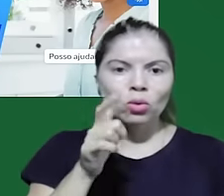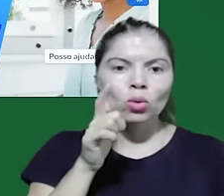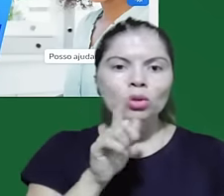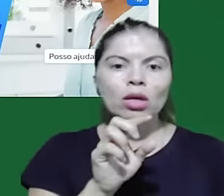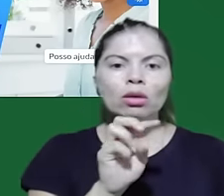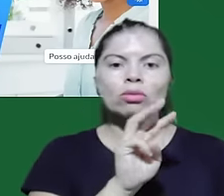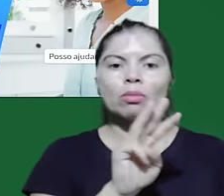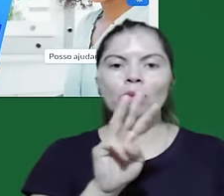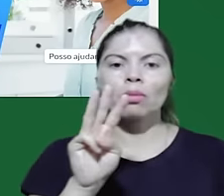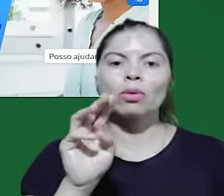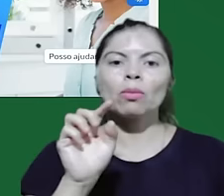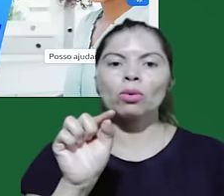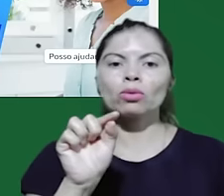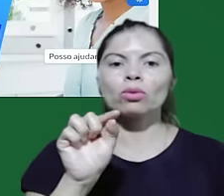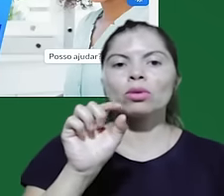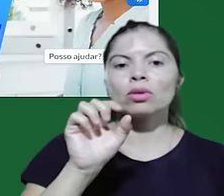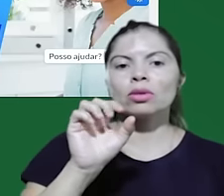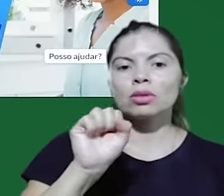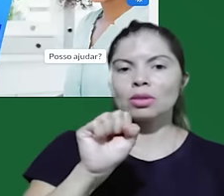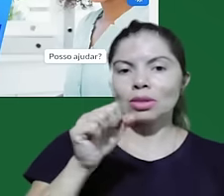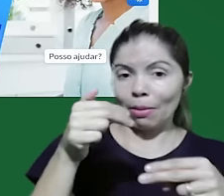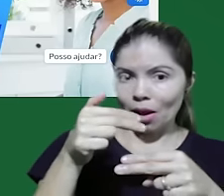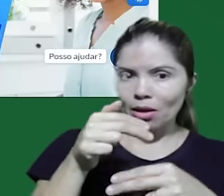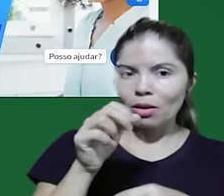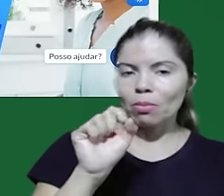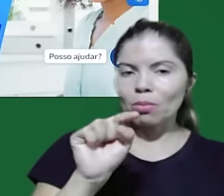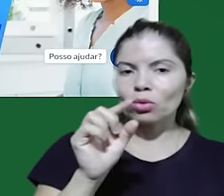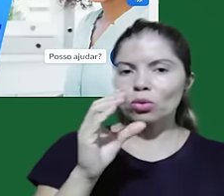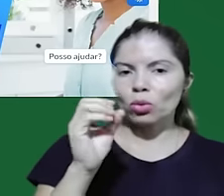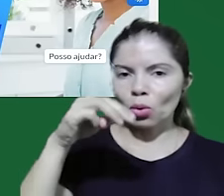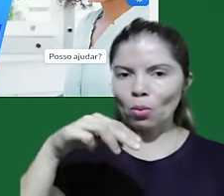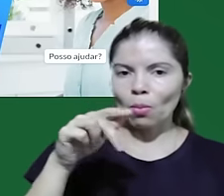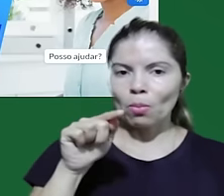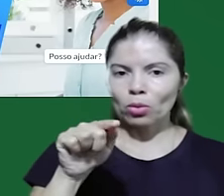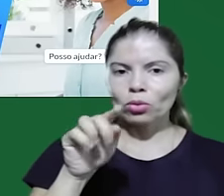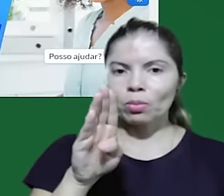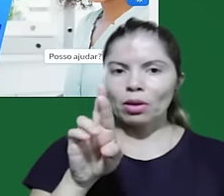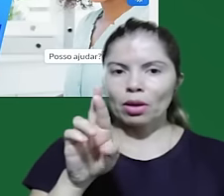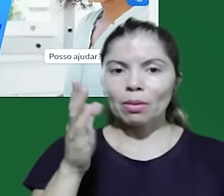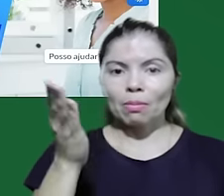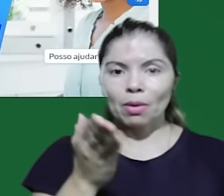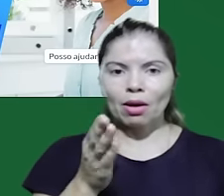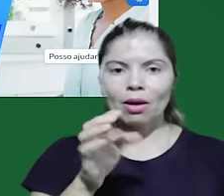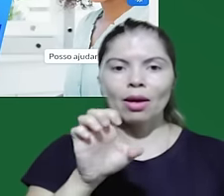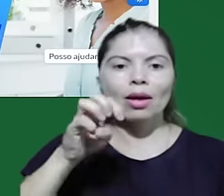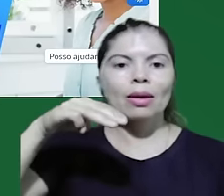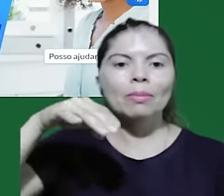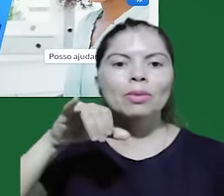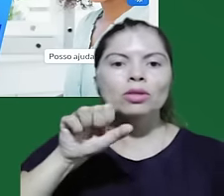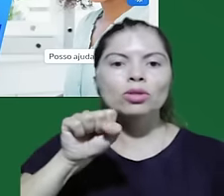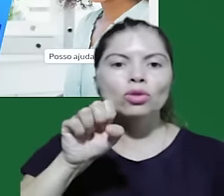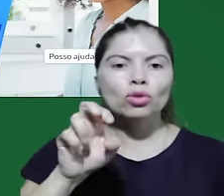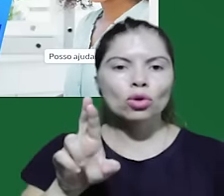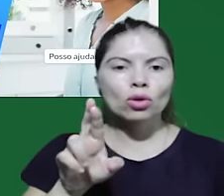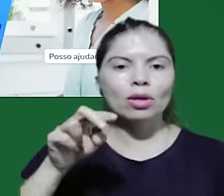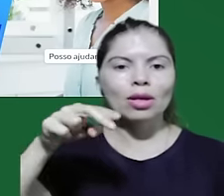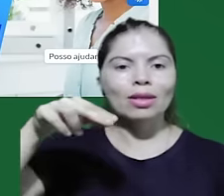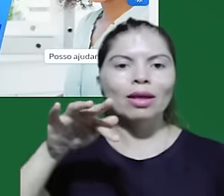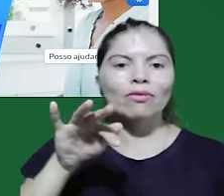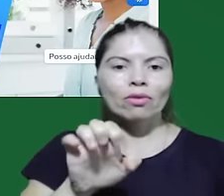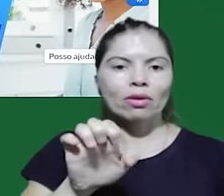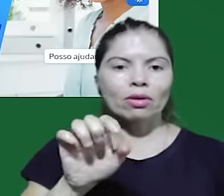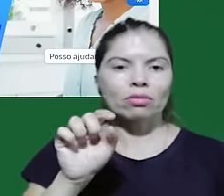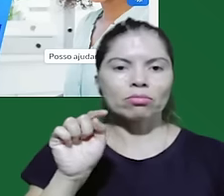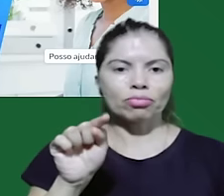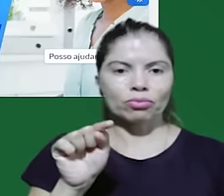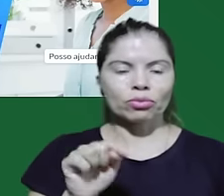endereço www.cebra.com.br Bar emissor nfe e Dá um